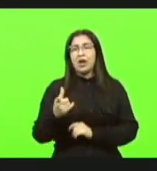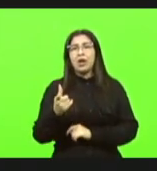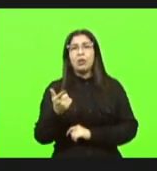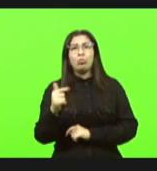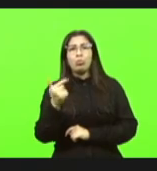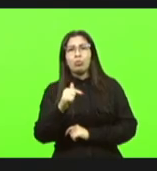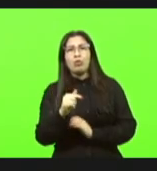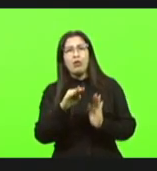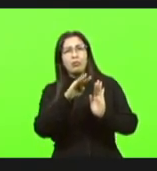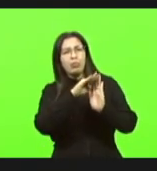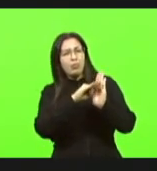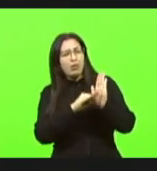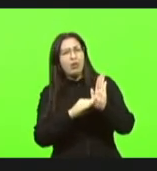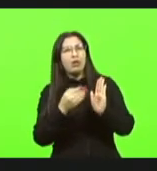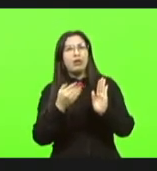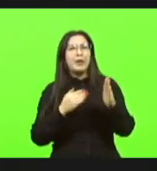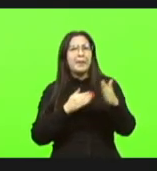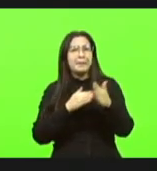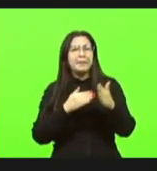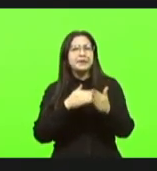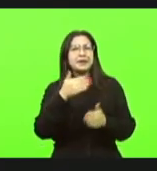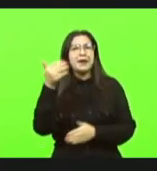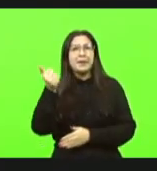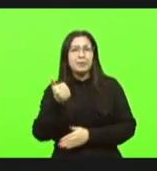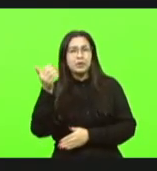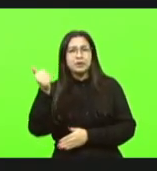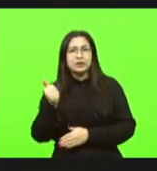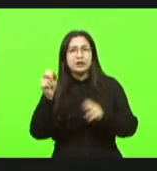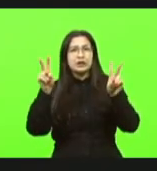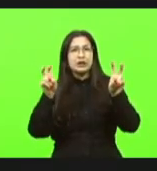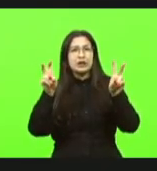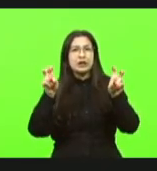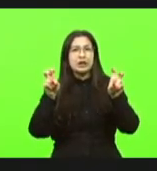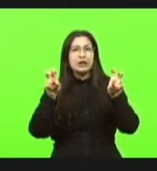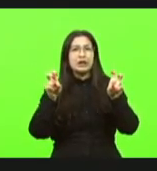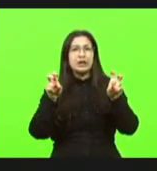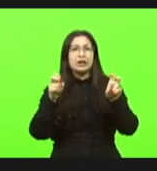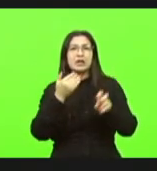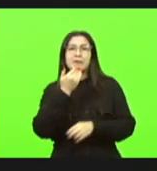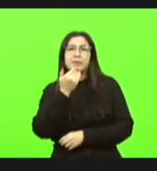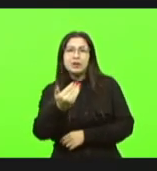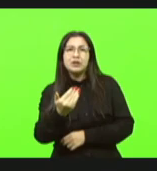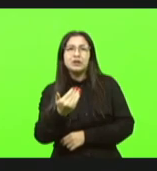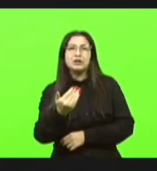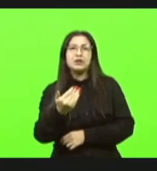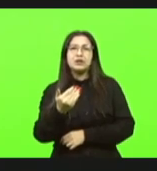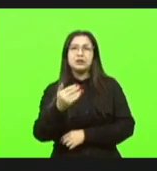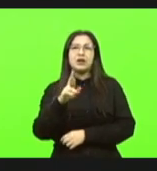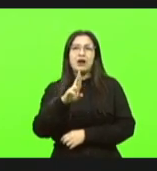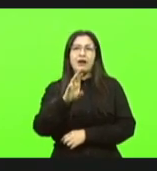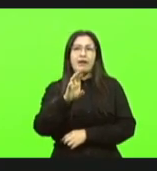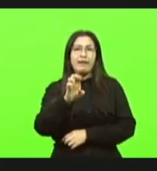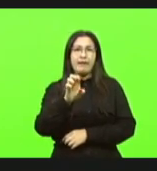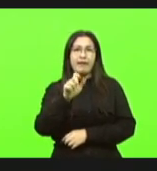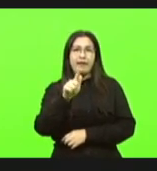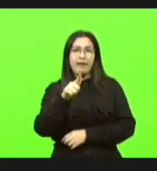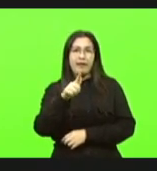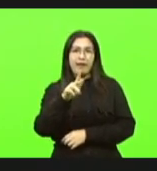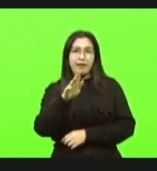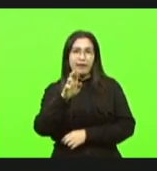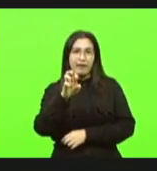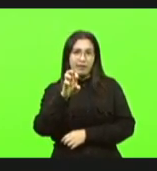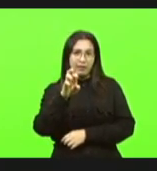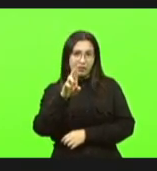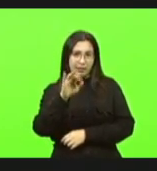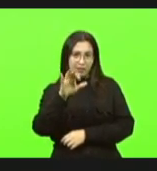pedisse uma aposentadoria chamada aposentadoria requerida famoso pijama de ouro que agraciou o o Estado de Santa